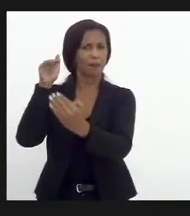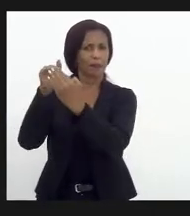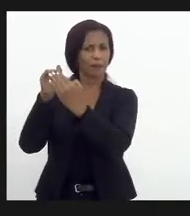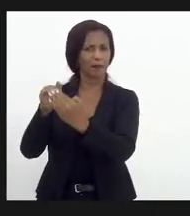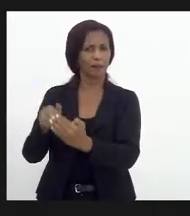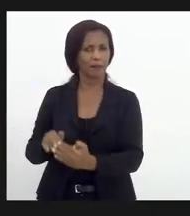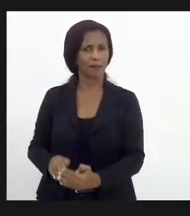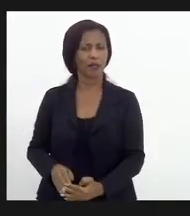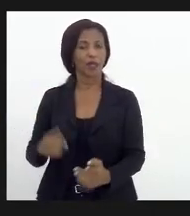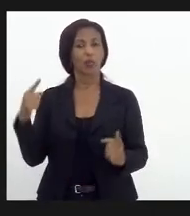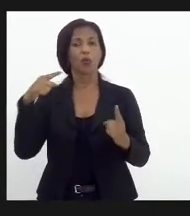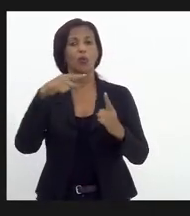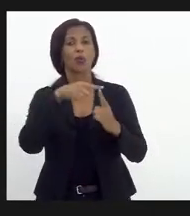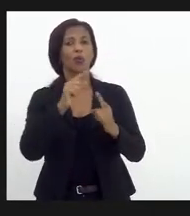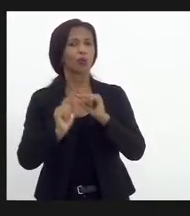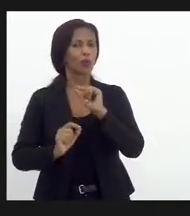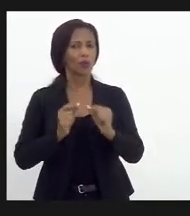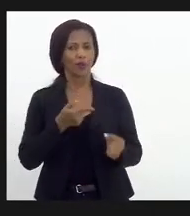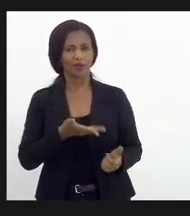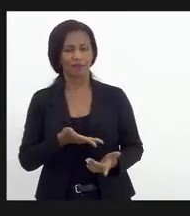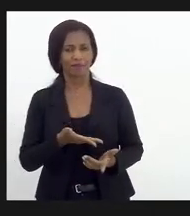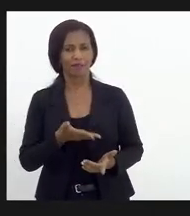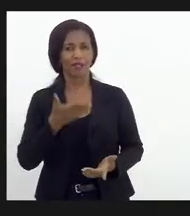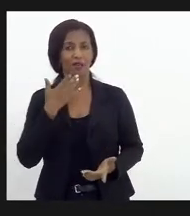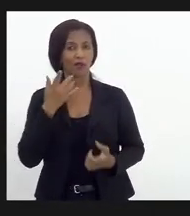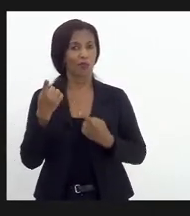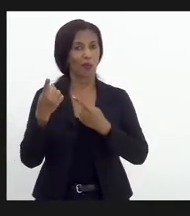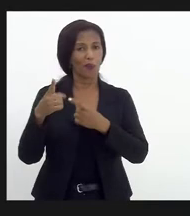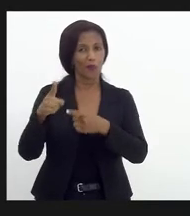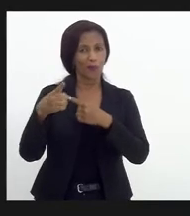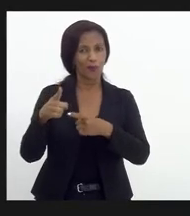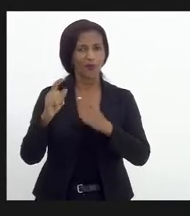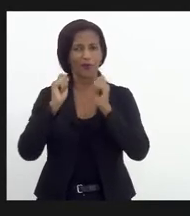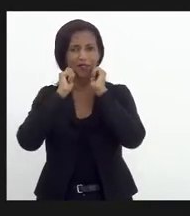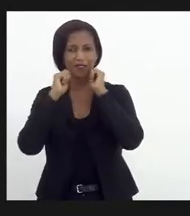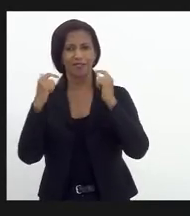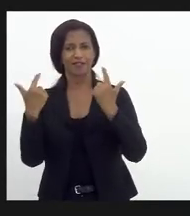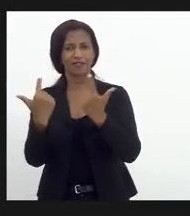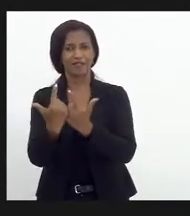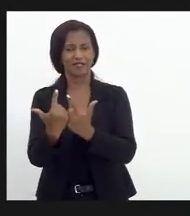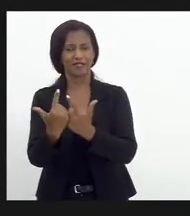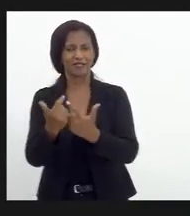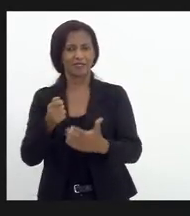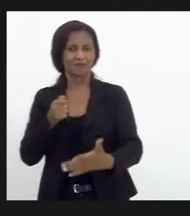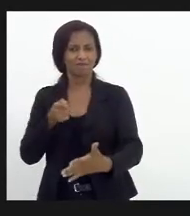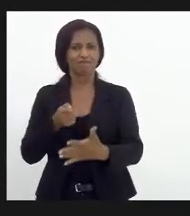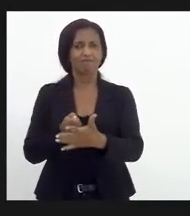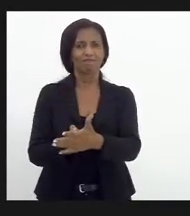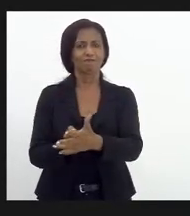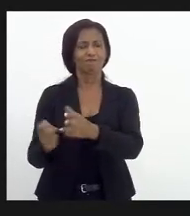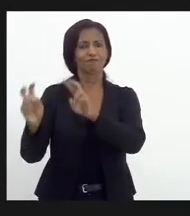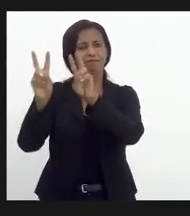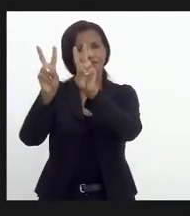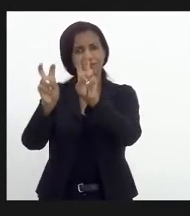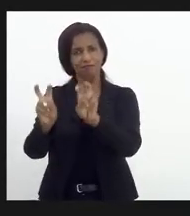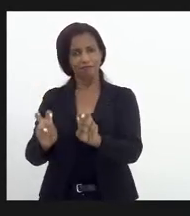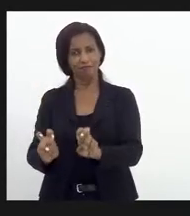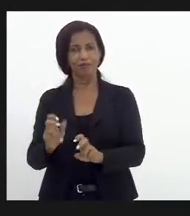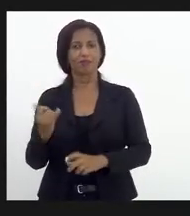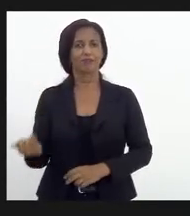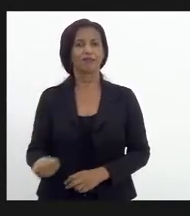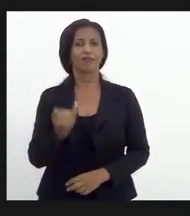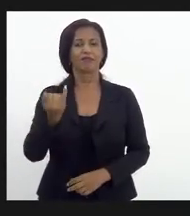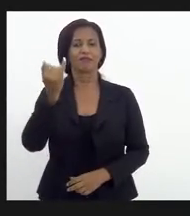E o objetivo foi justamente esse, foi provocar a Assembleia para enfrentar um tema extremamente